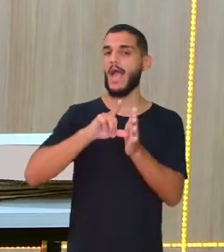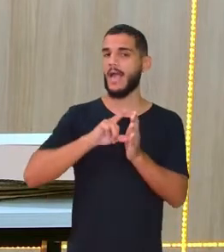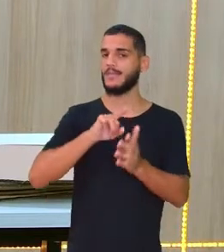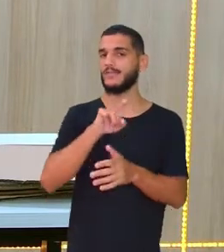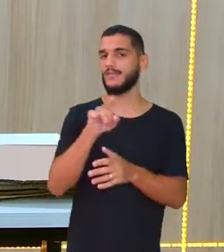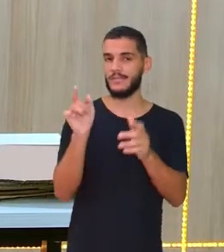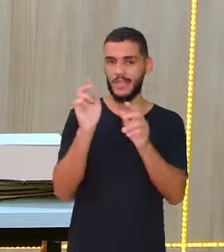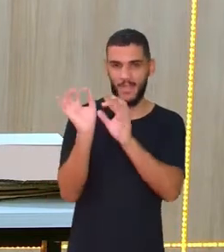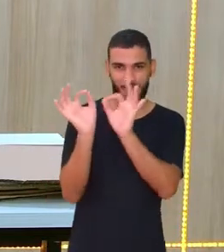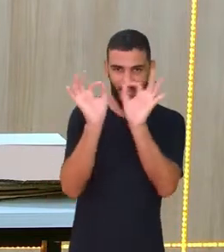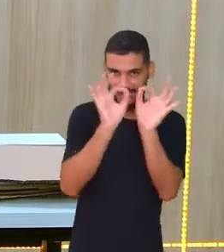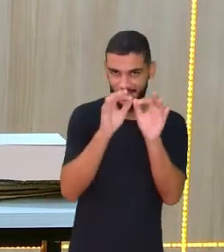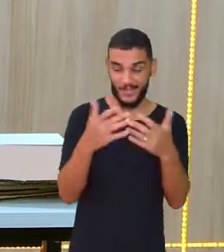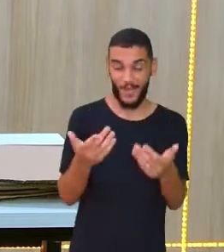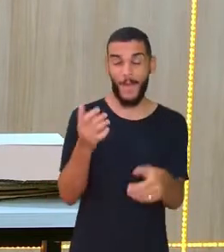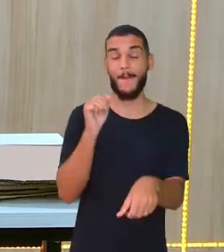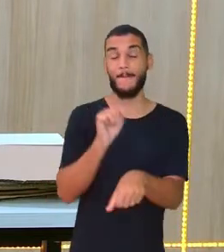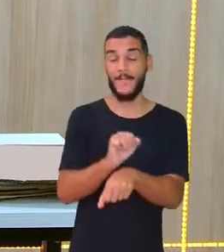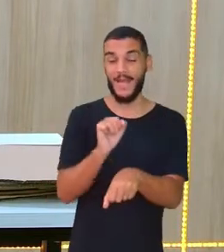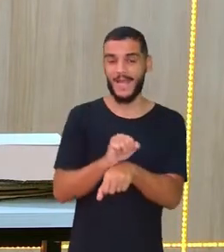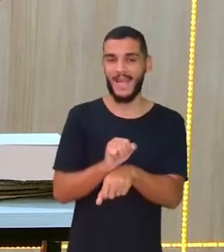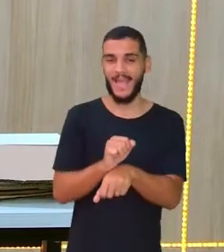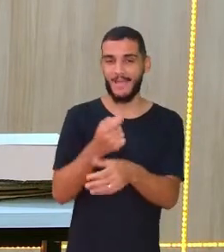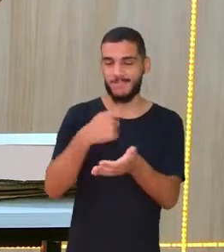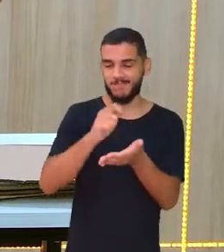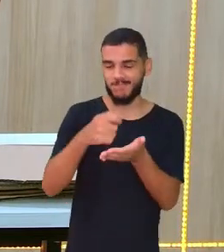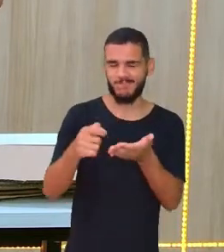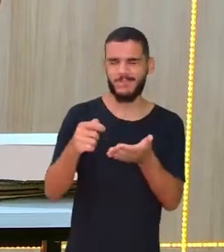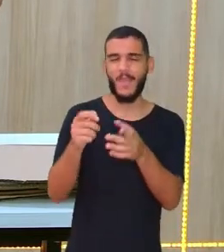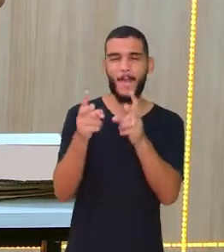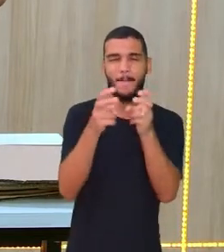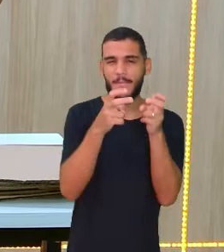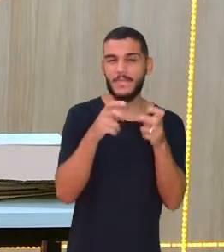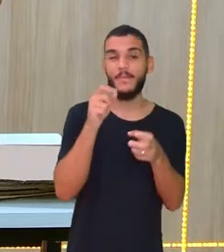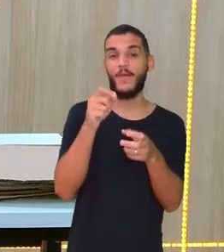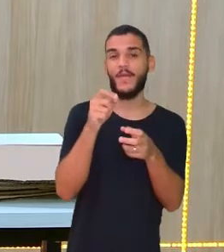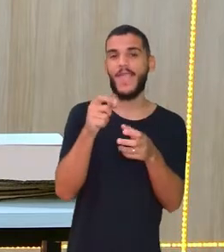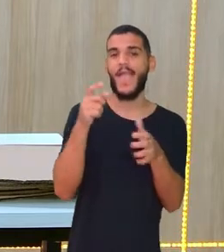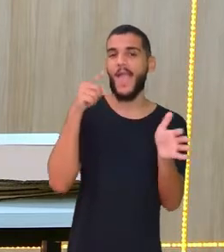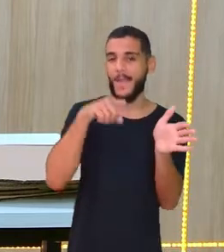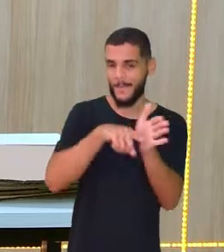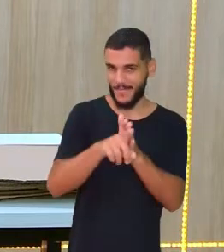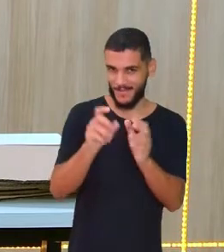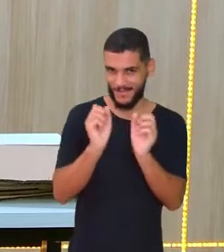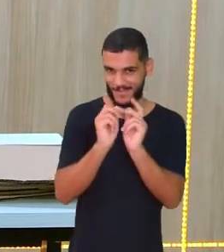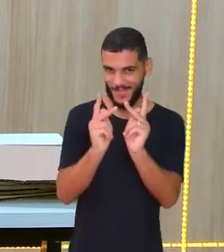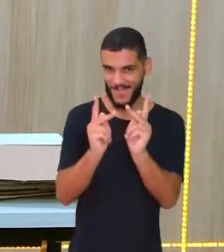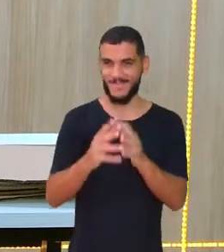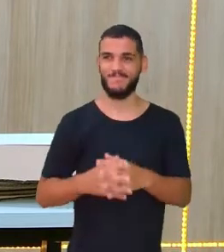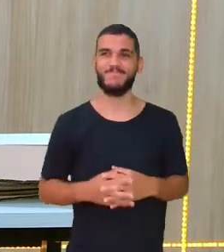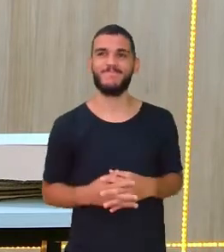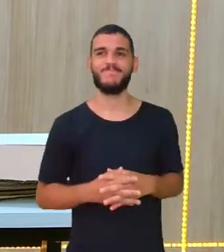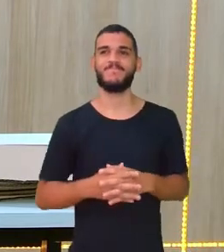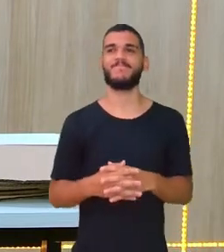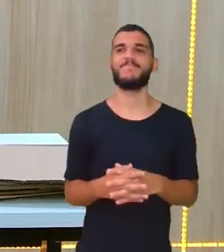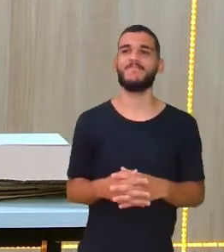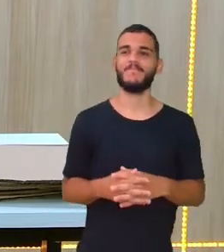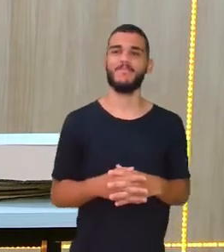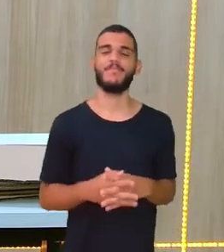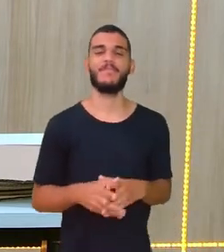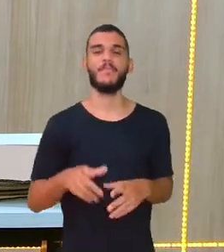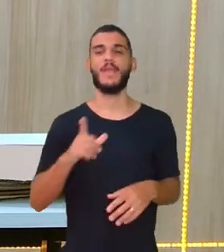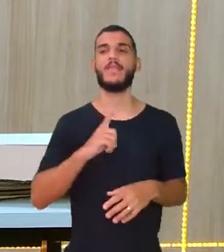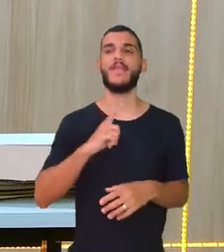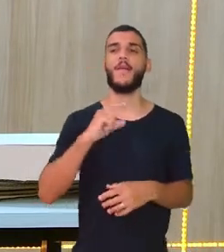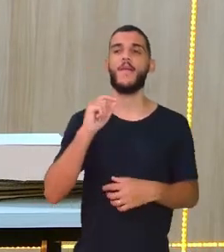olhadinha, parar um pouquinho o que foi que você escreveu e começar aí a reescrever se for necessário. O que é que nós temos mais? Aqui